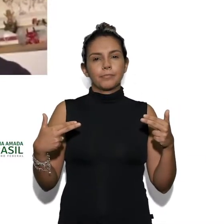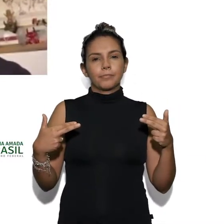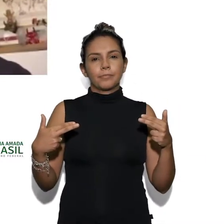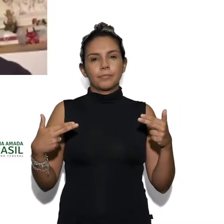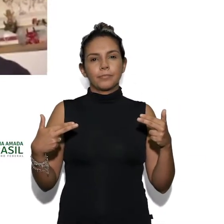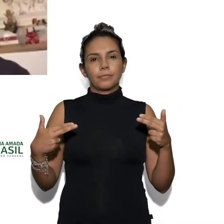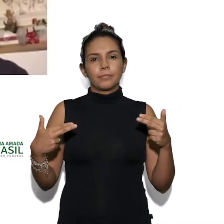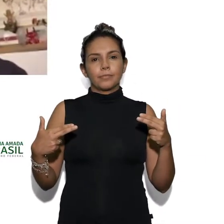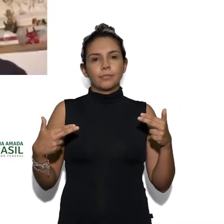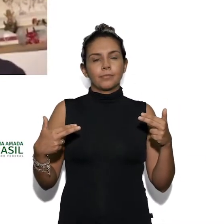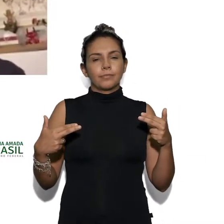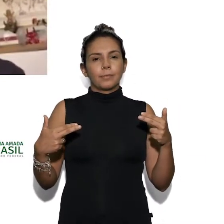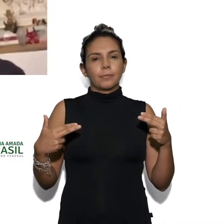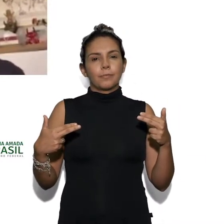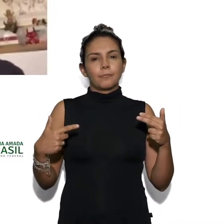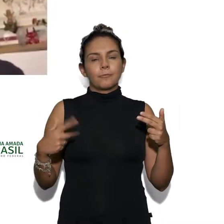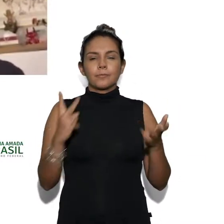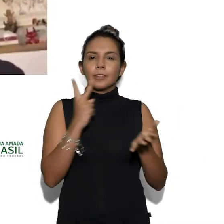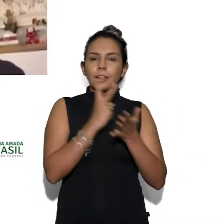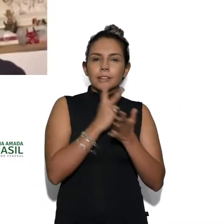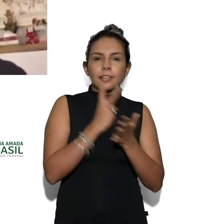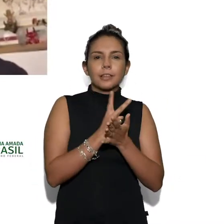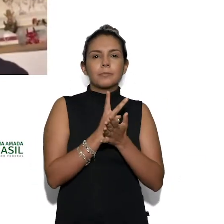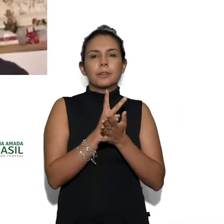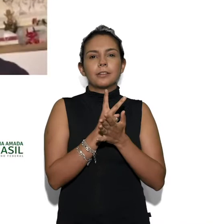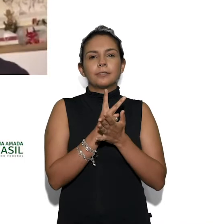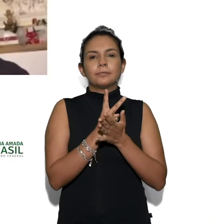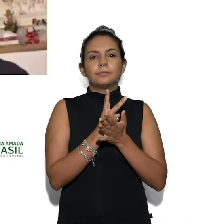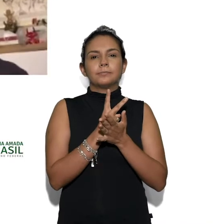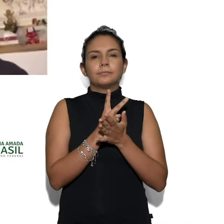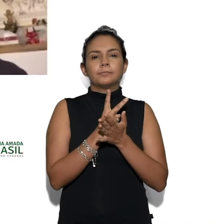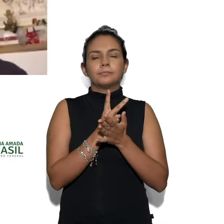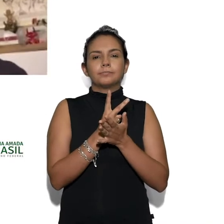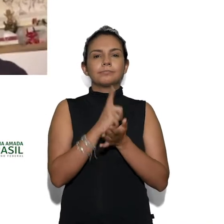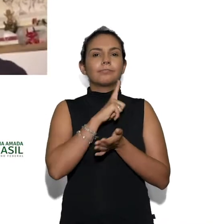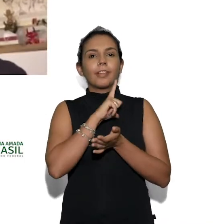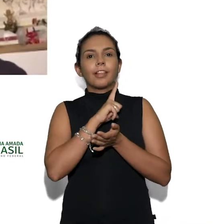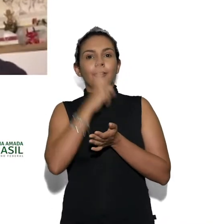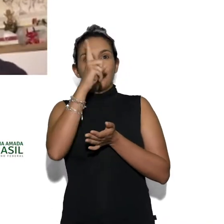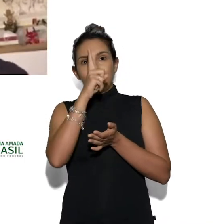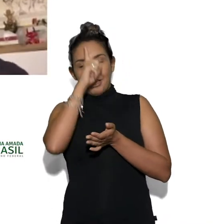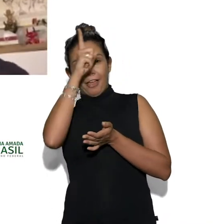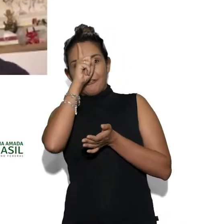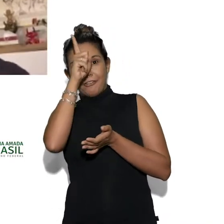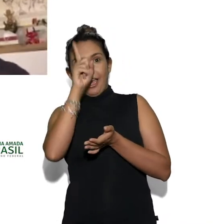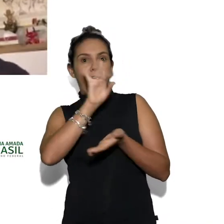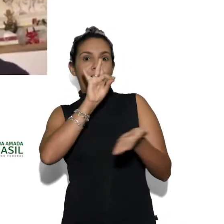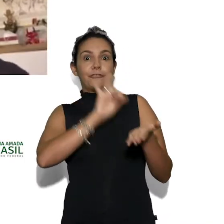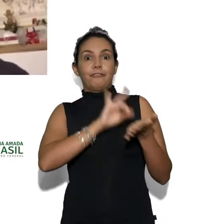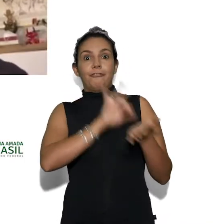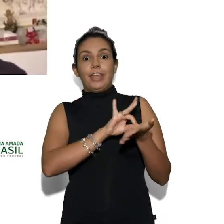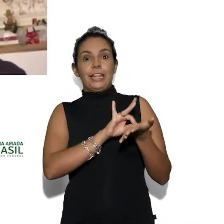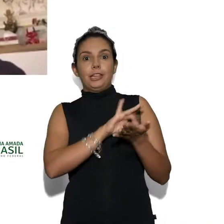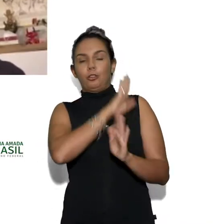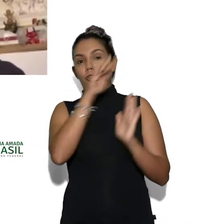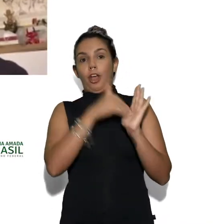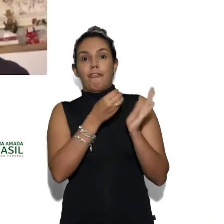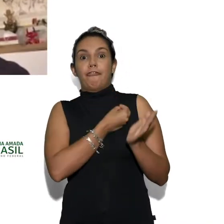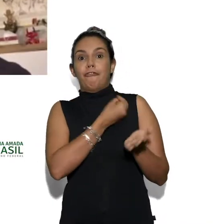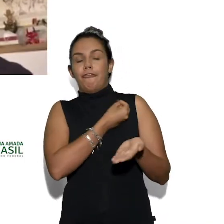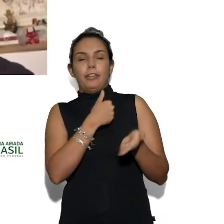dotada de um artifício, não é? É sempre uma artificialidade, não é a vida em si, não